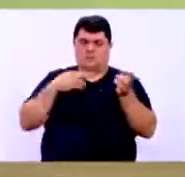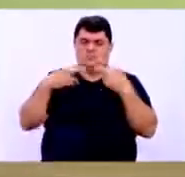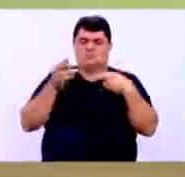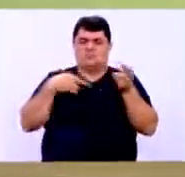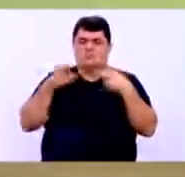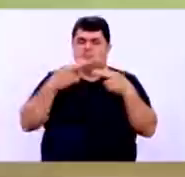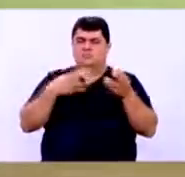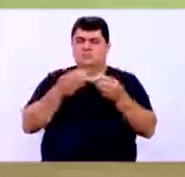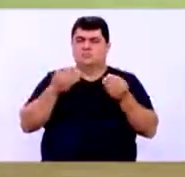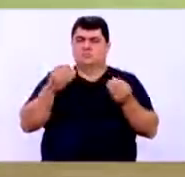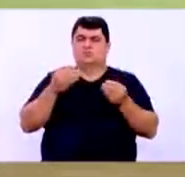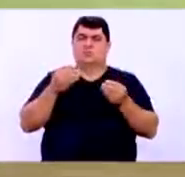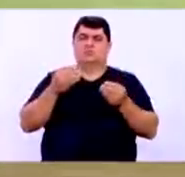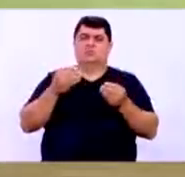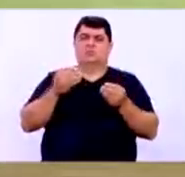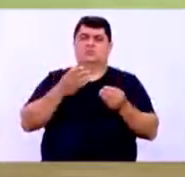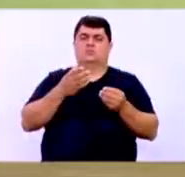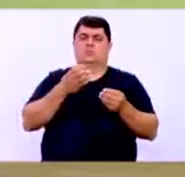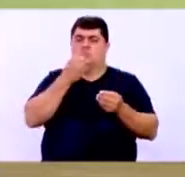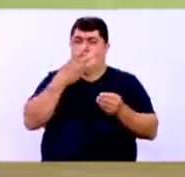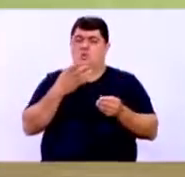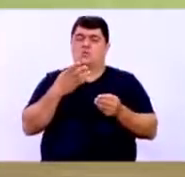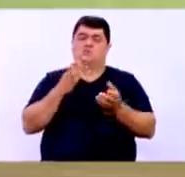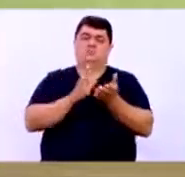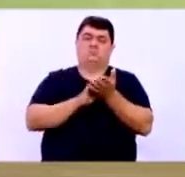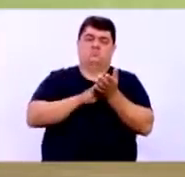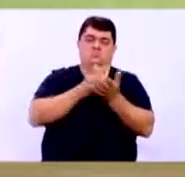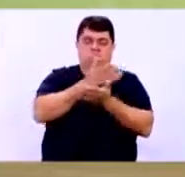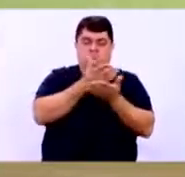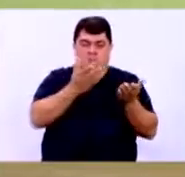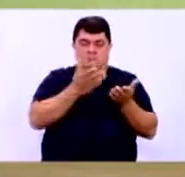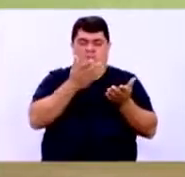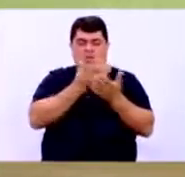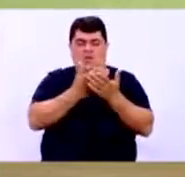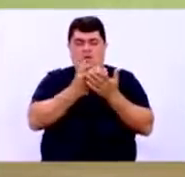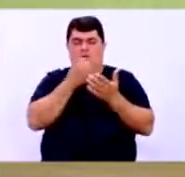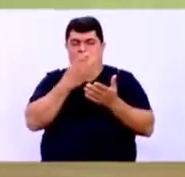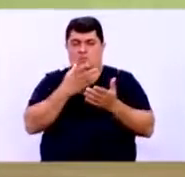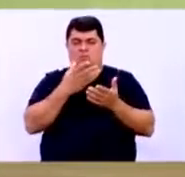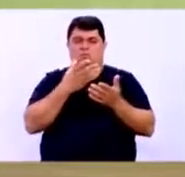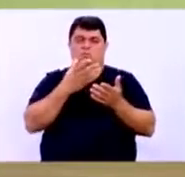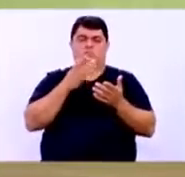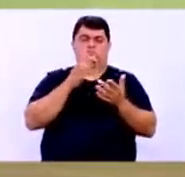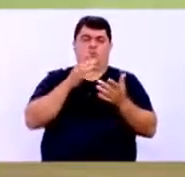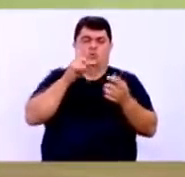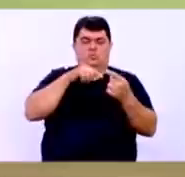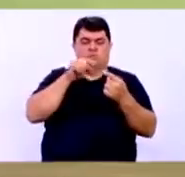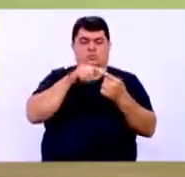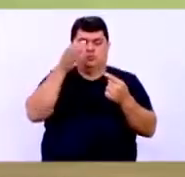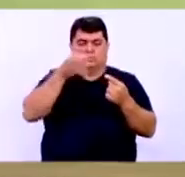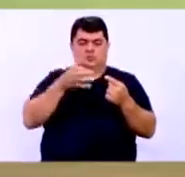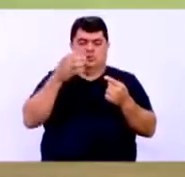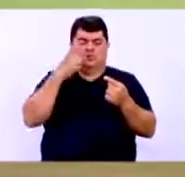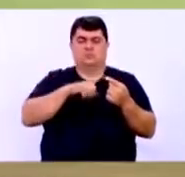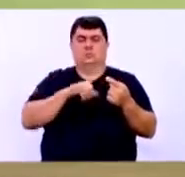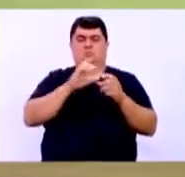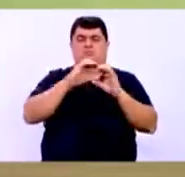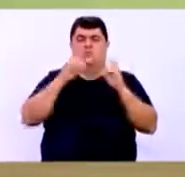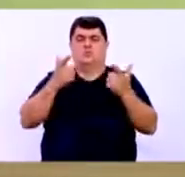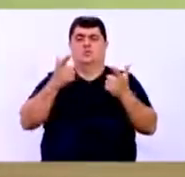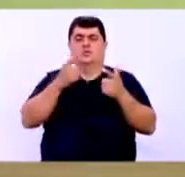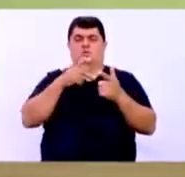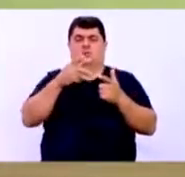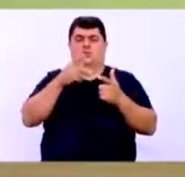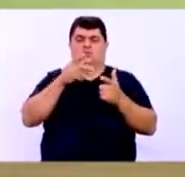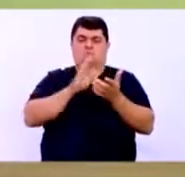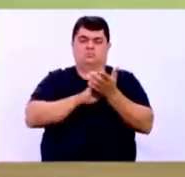chat muitas elogios, professor, parabenizando pela aula, bem didática, objetiva. Realmente, o professor está de